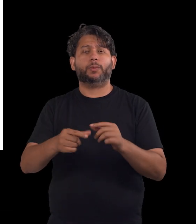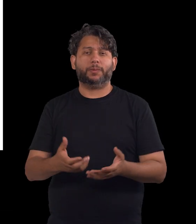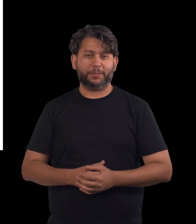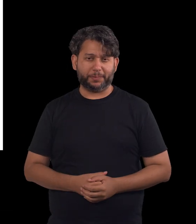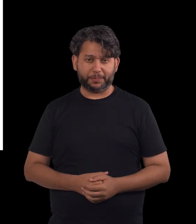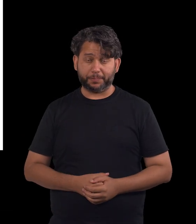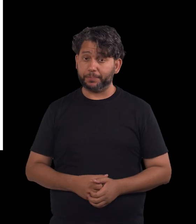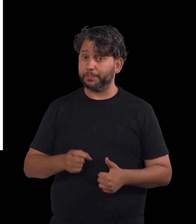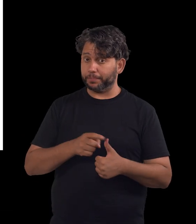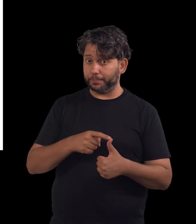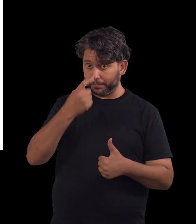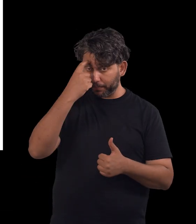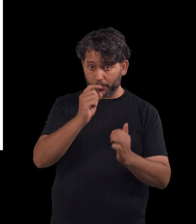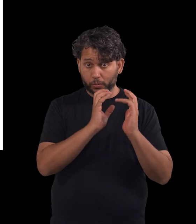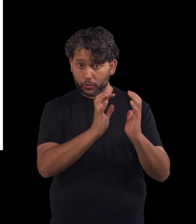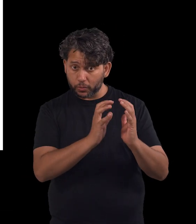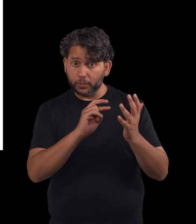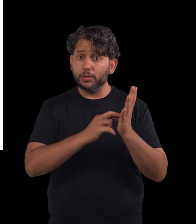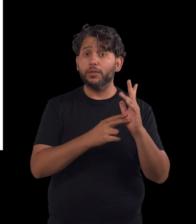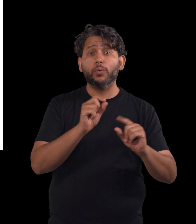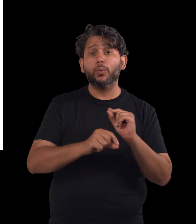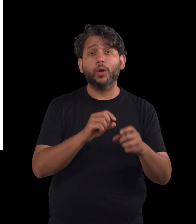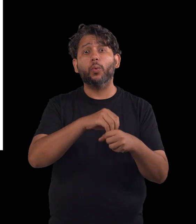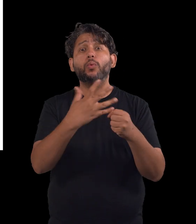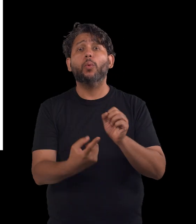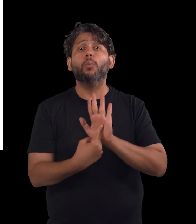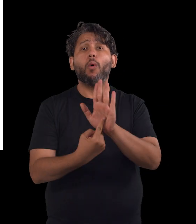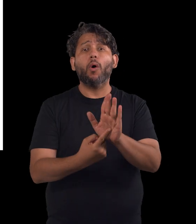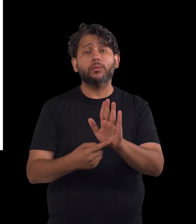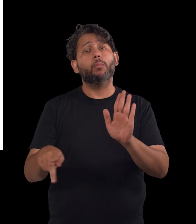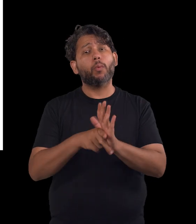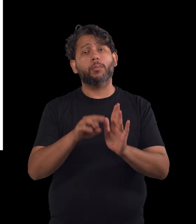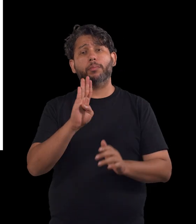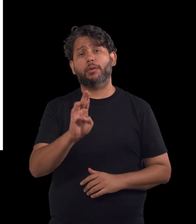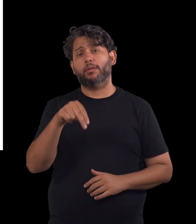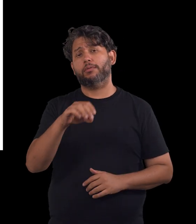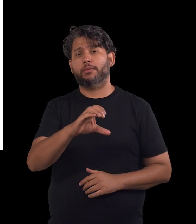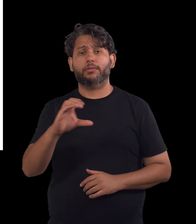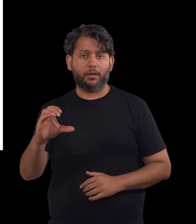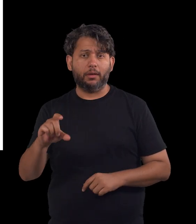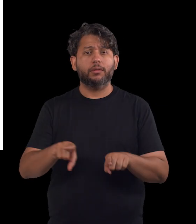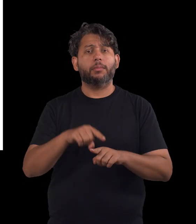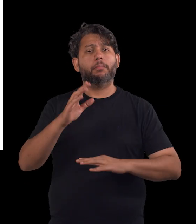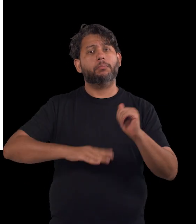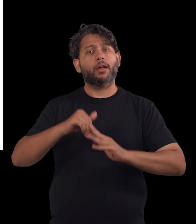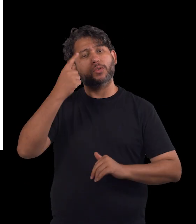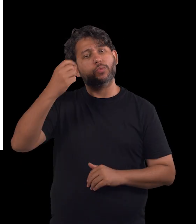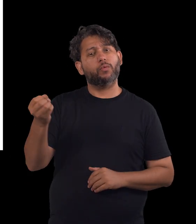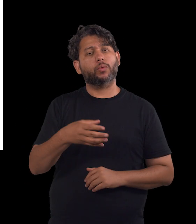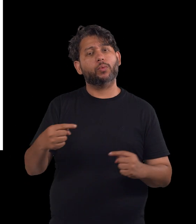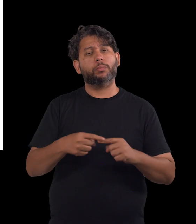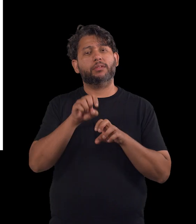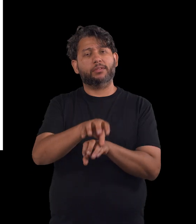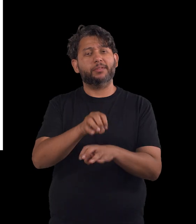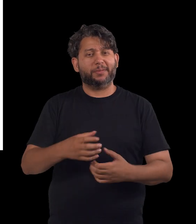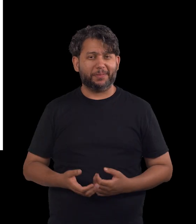materiais. O pilar cognitivo ancora-se nos conteúdos previstos na BNCC e em práticas